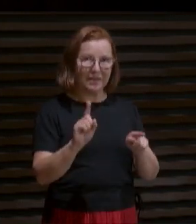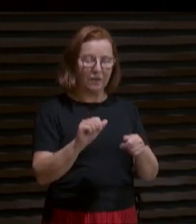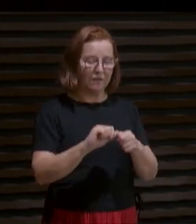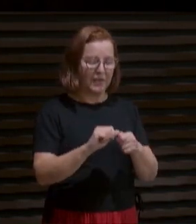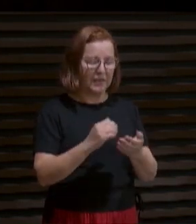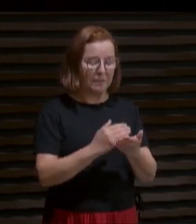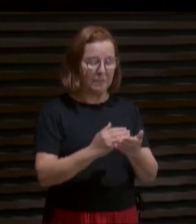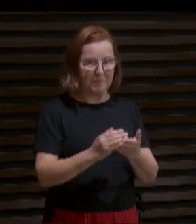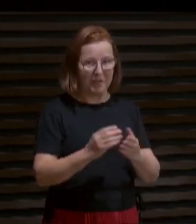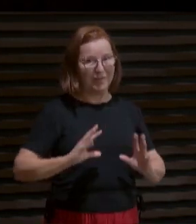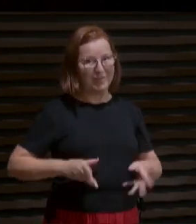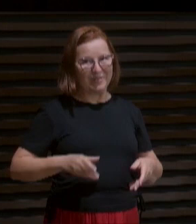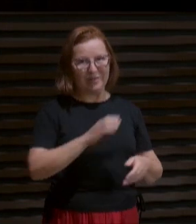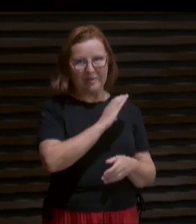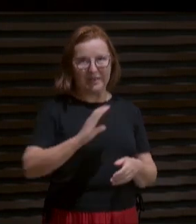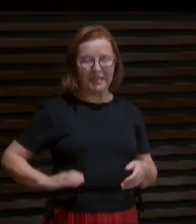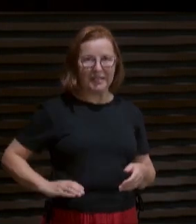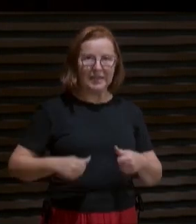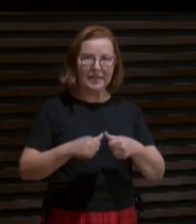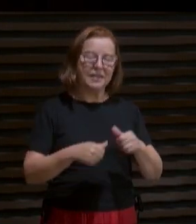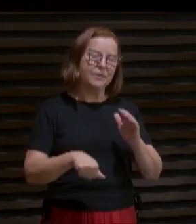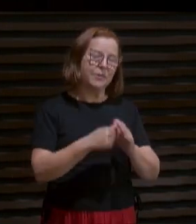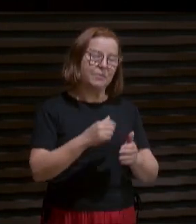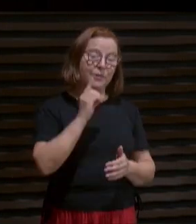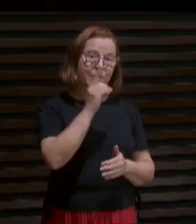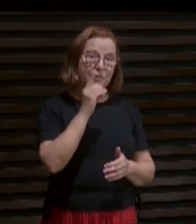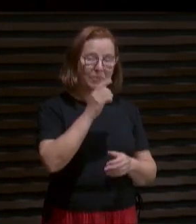Nesse primeiro domingo do ano, eu gostaria de